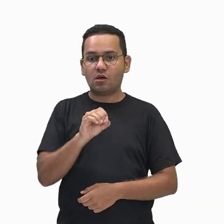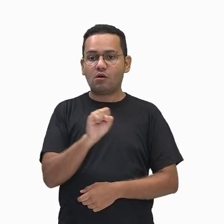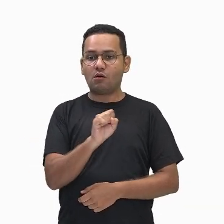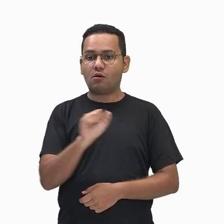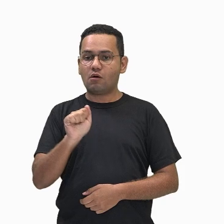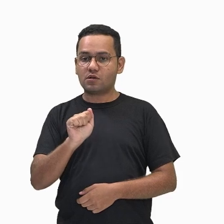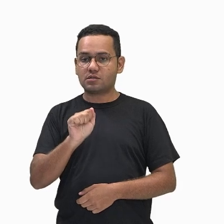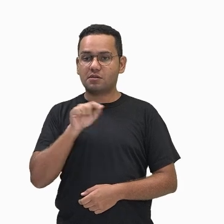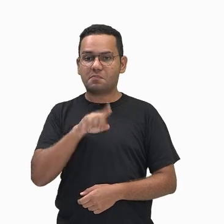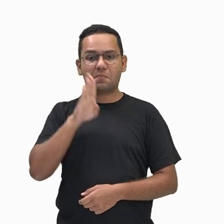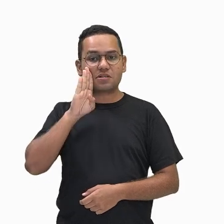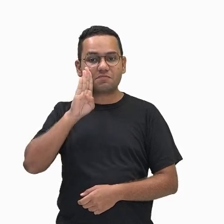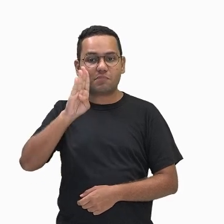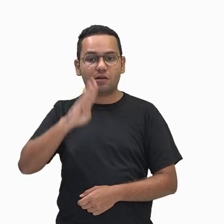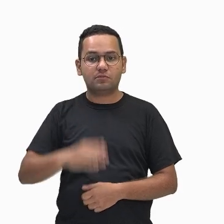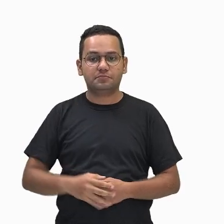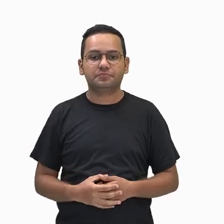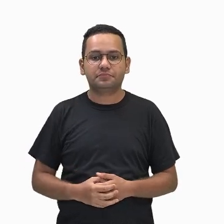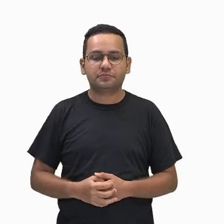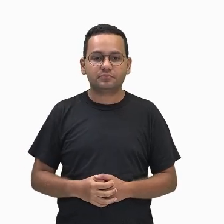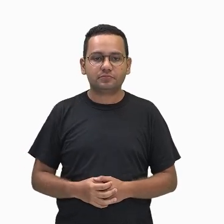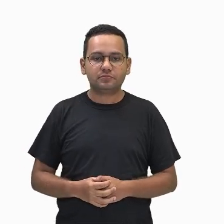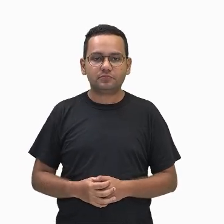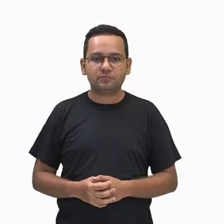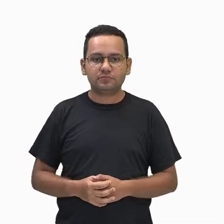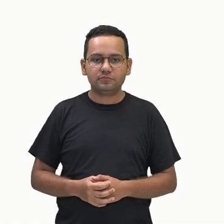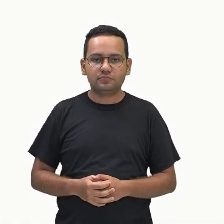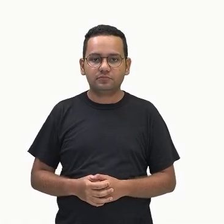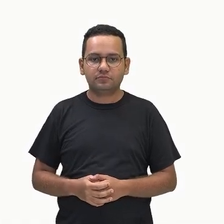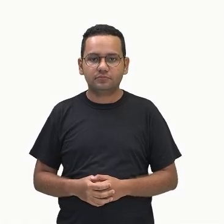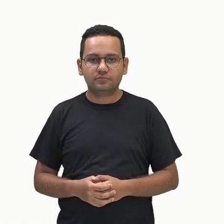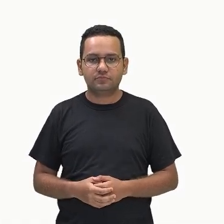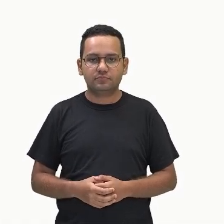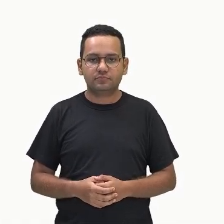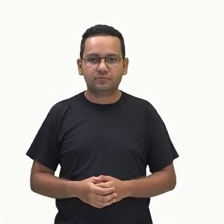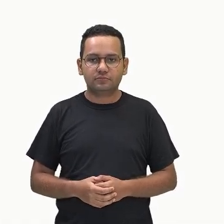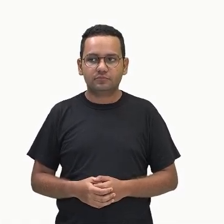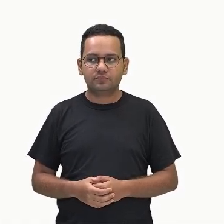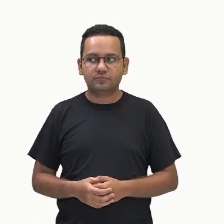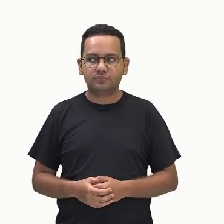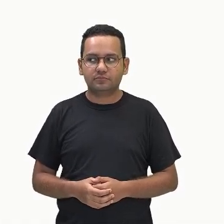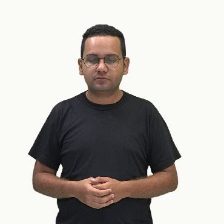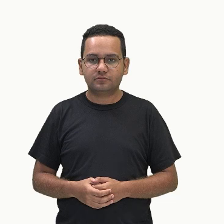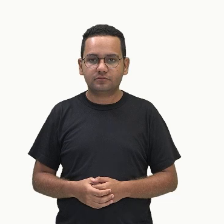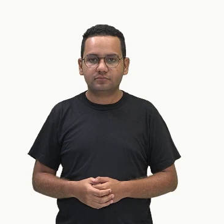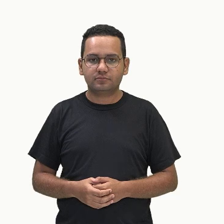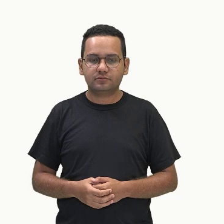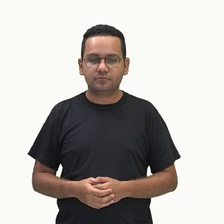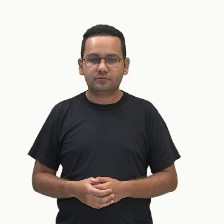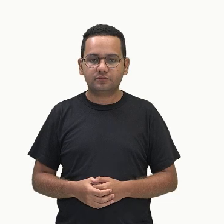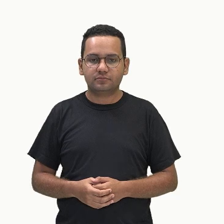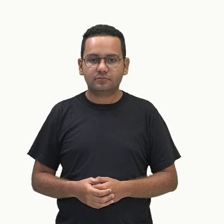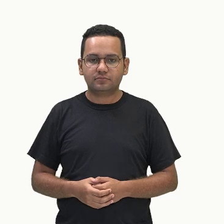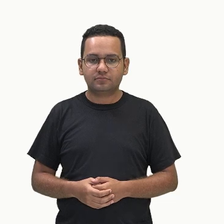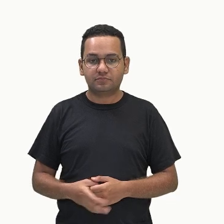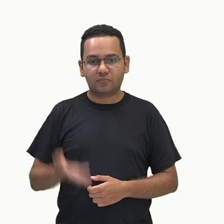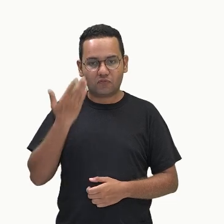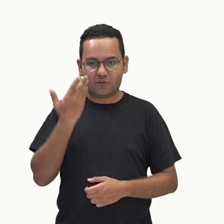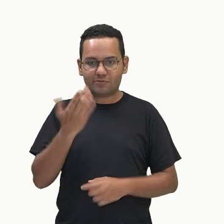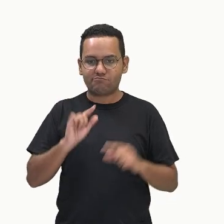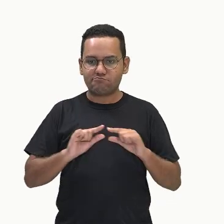A nossa medula óssea, para você